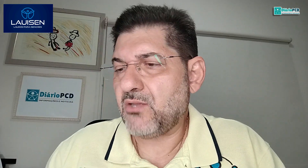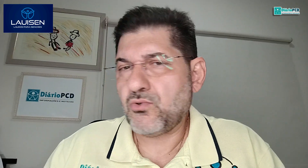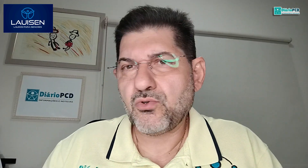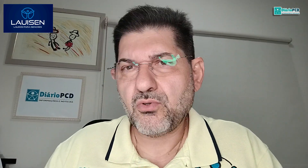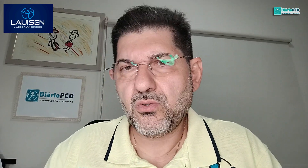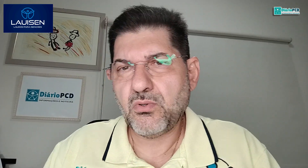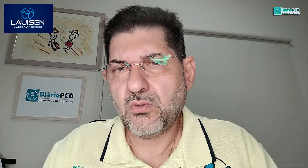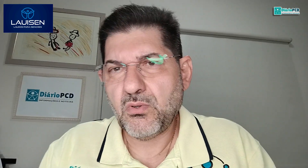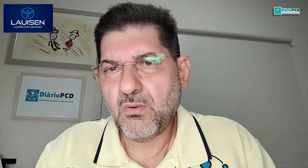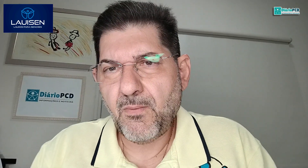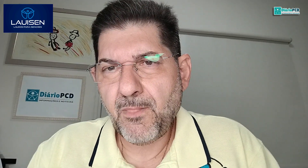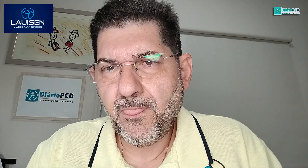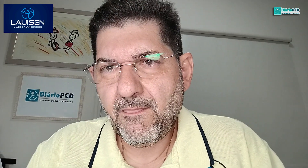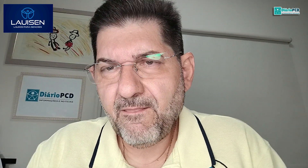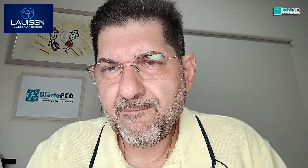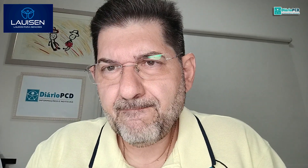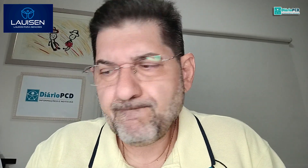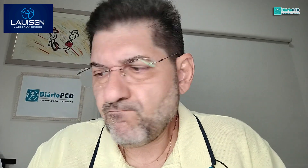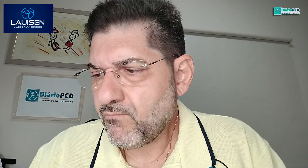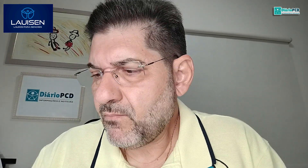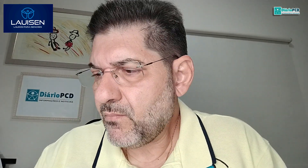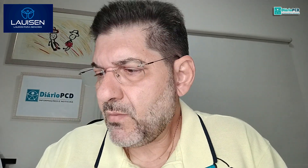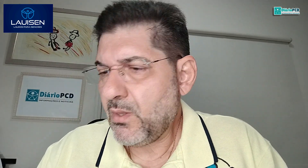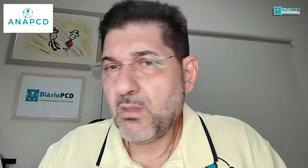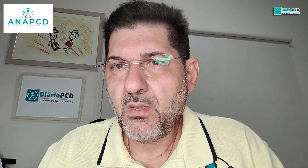nossos direitos.